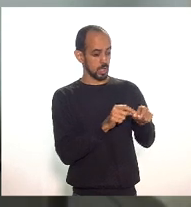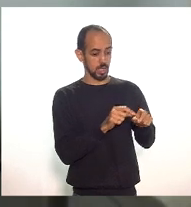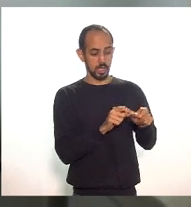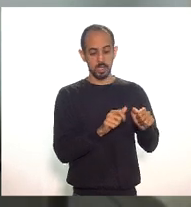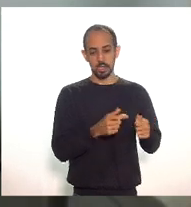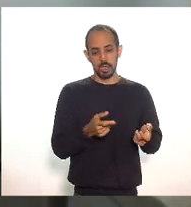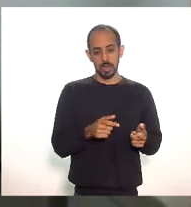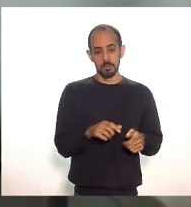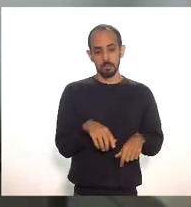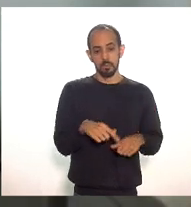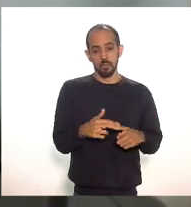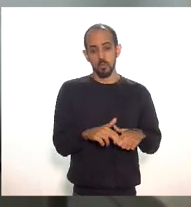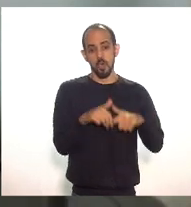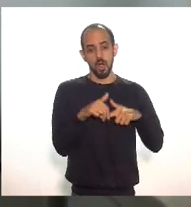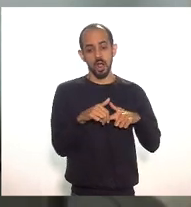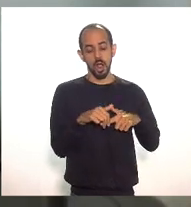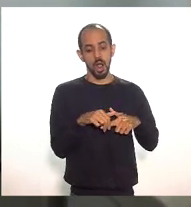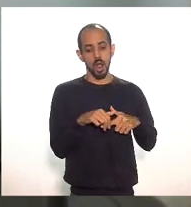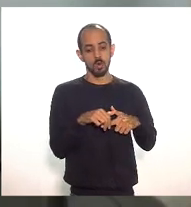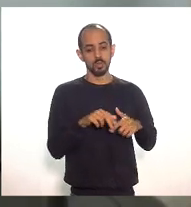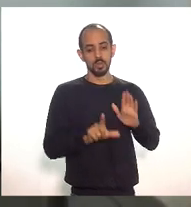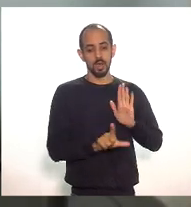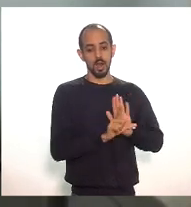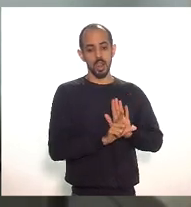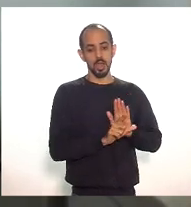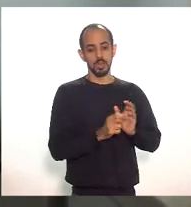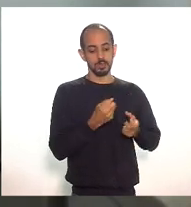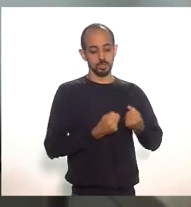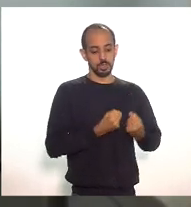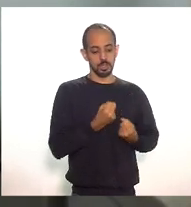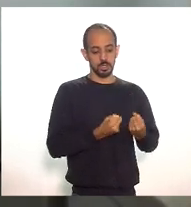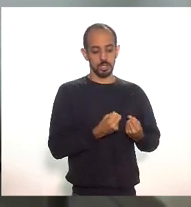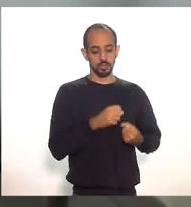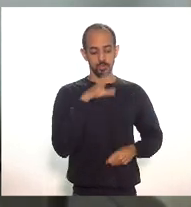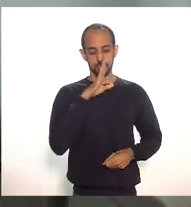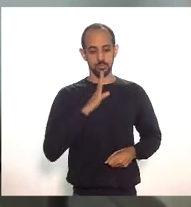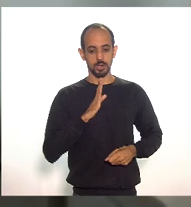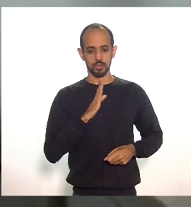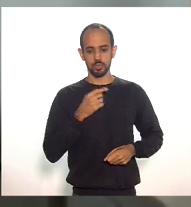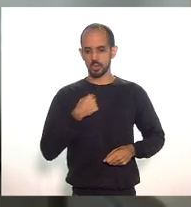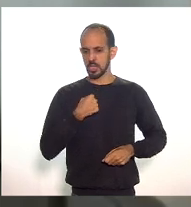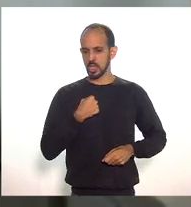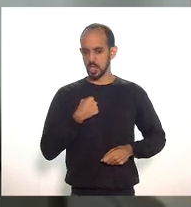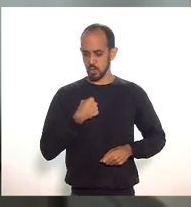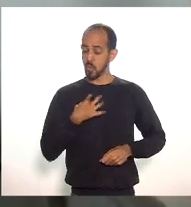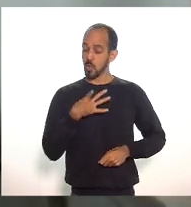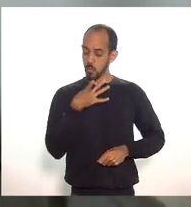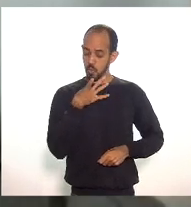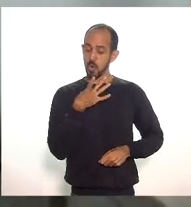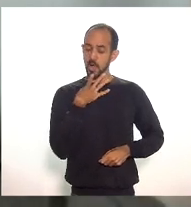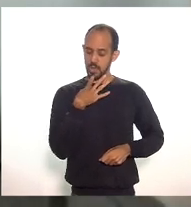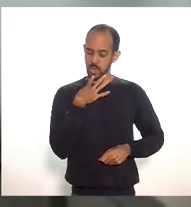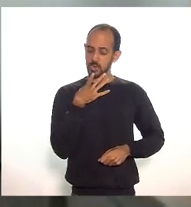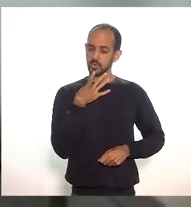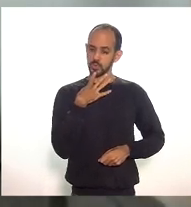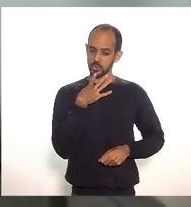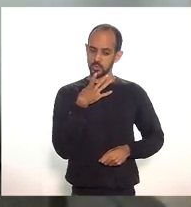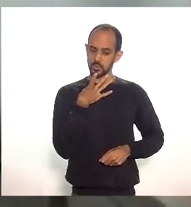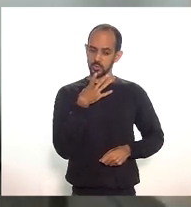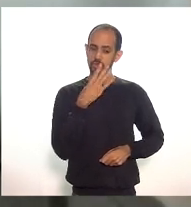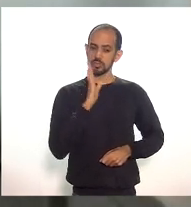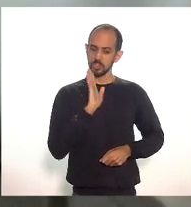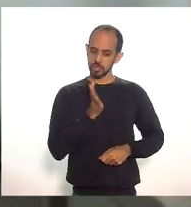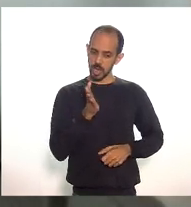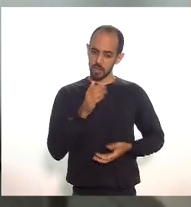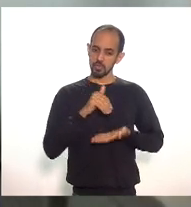do Código de Trânsito Brasileiro que eu particularmente conheço já